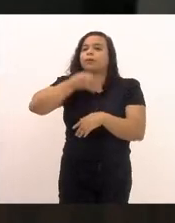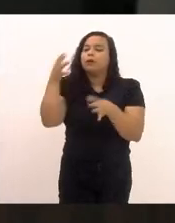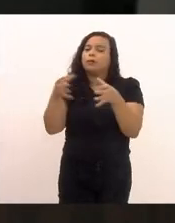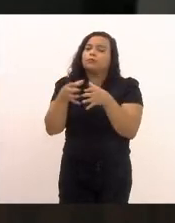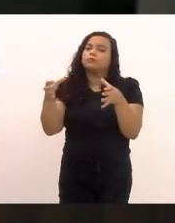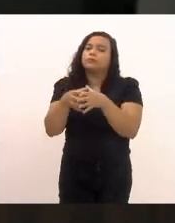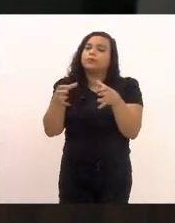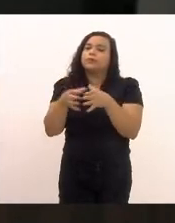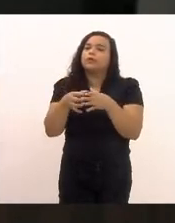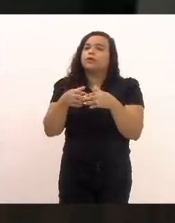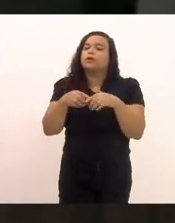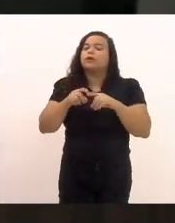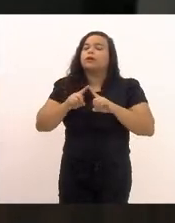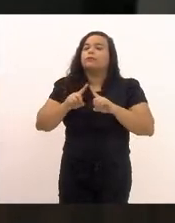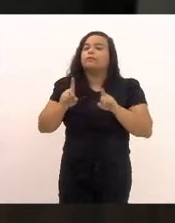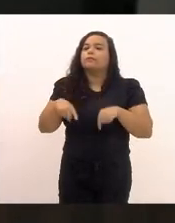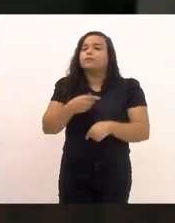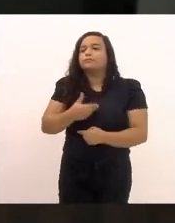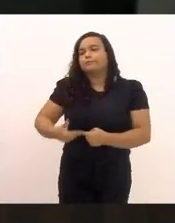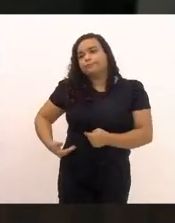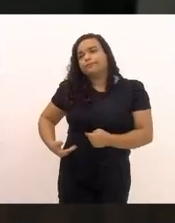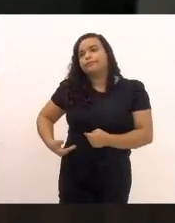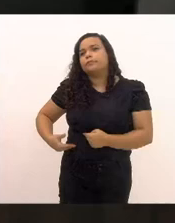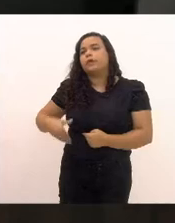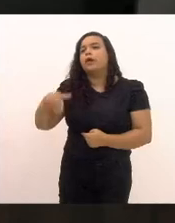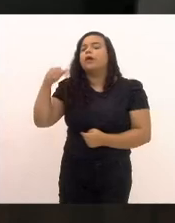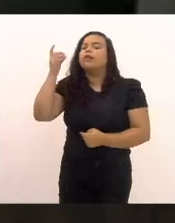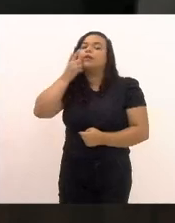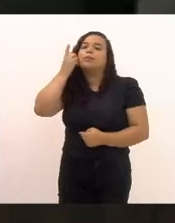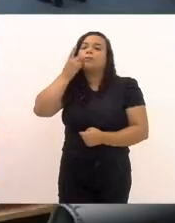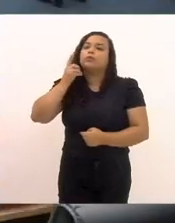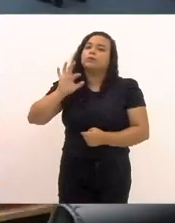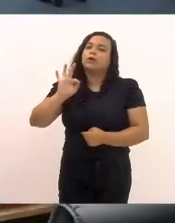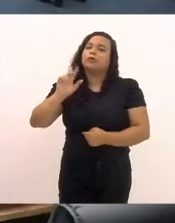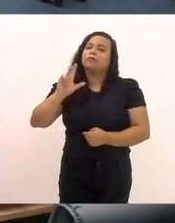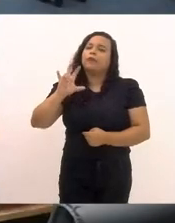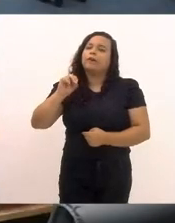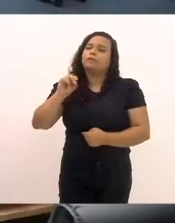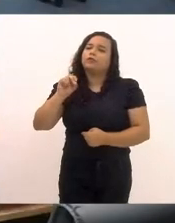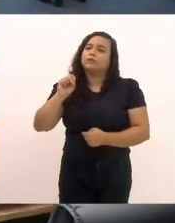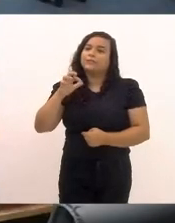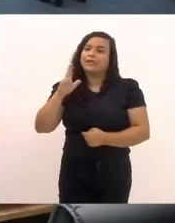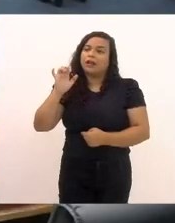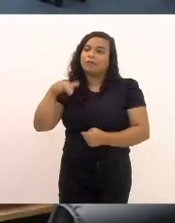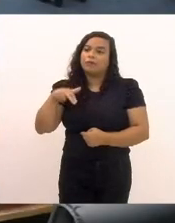Público, deputado Rodrigo Amorim, deputado Flávio Serafini.